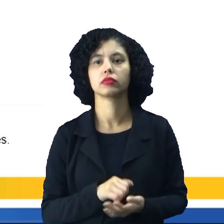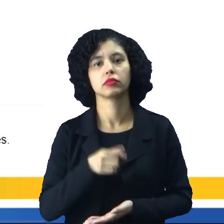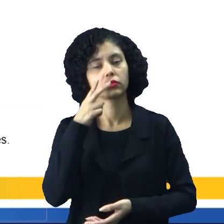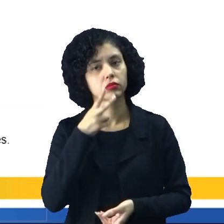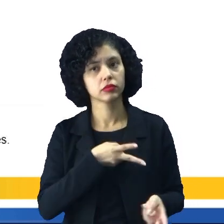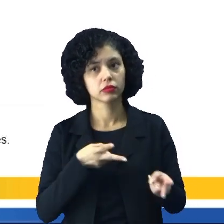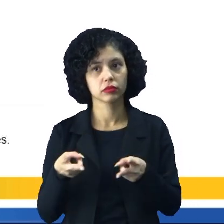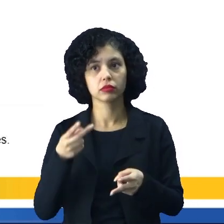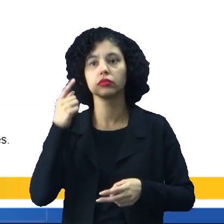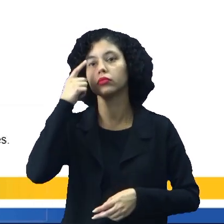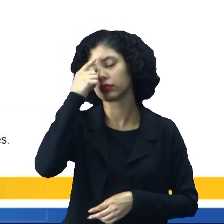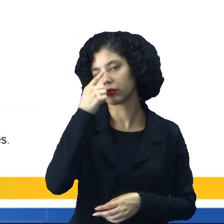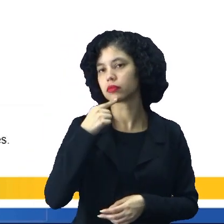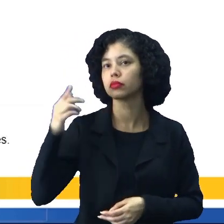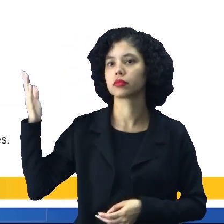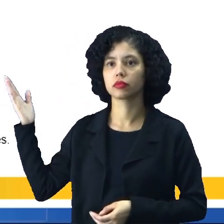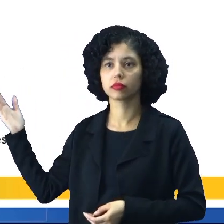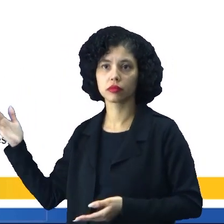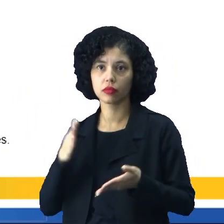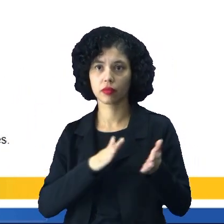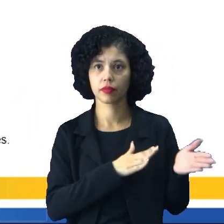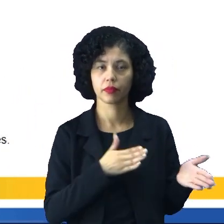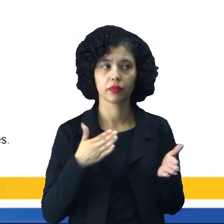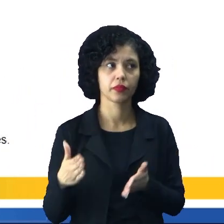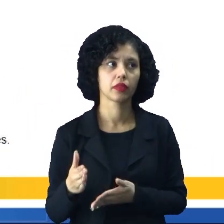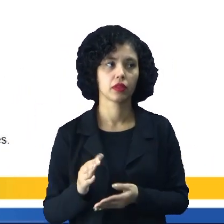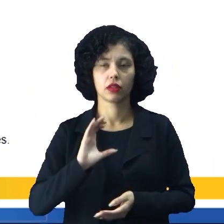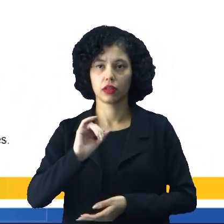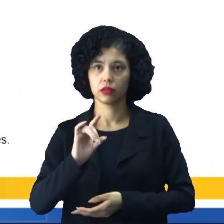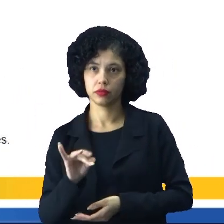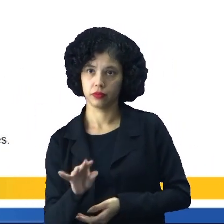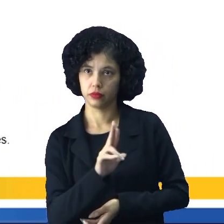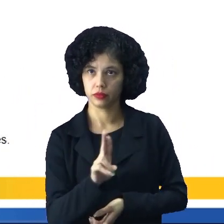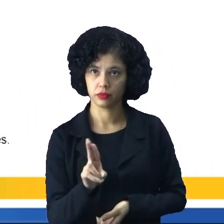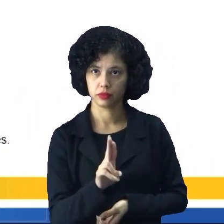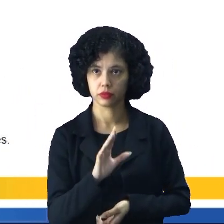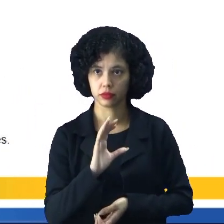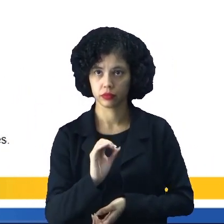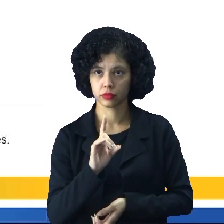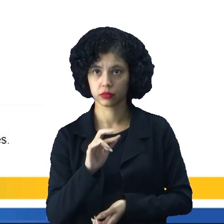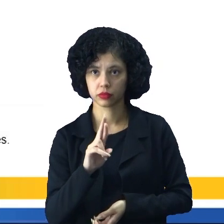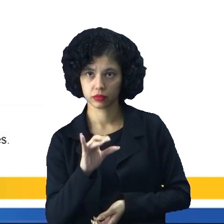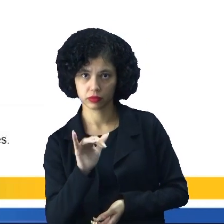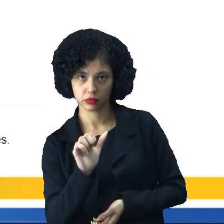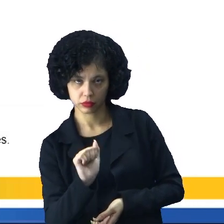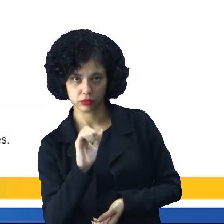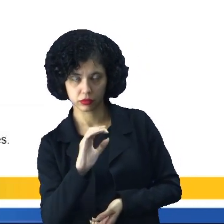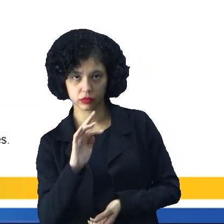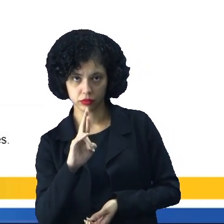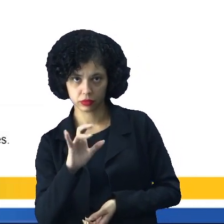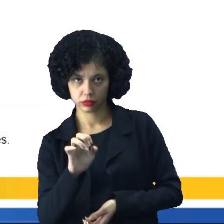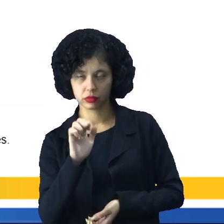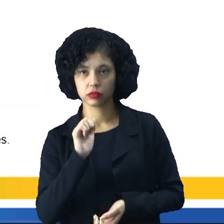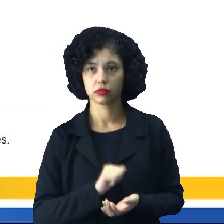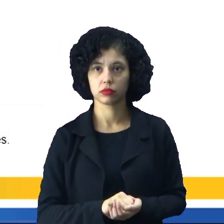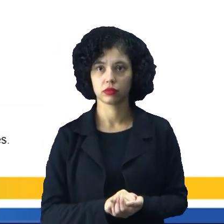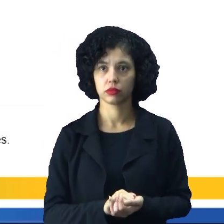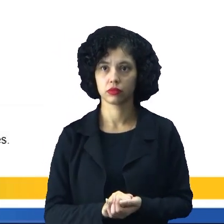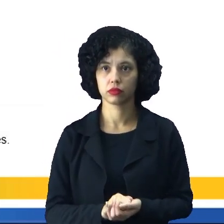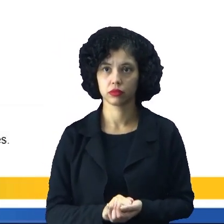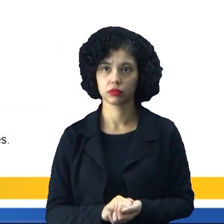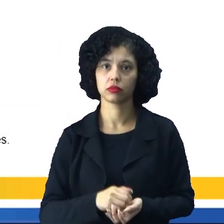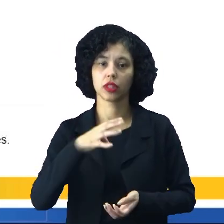observando a figura, nós temos aí a parte do cólon, que é chamado de cólon ascendente. Nós temos aí a parte do